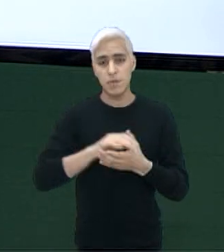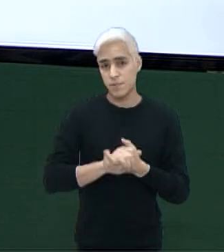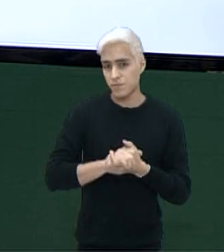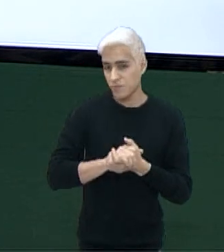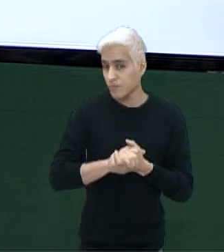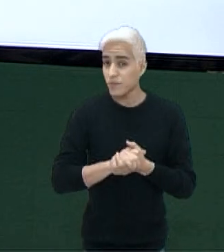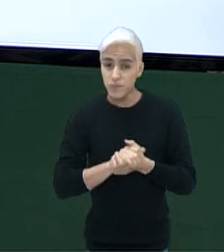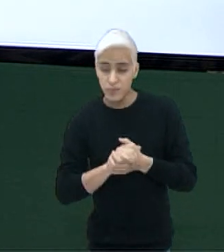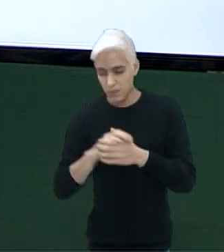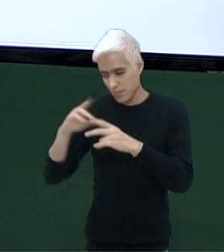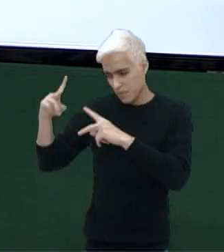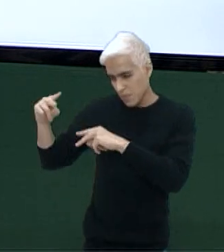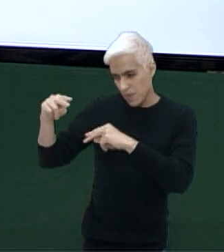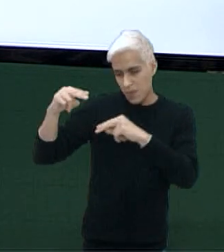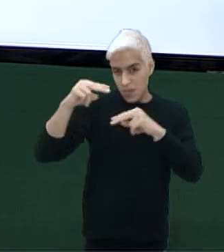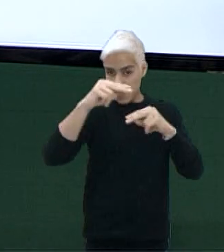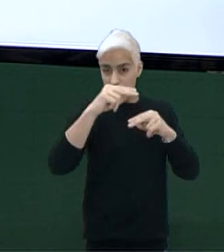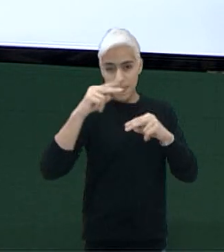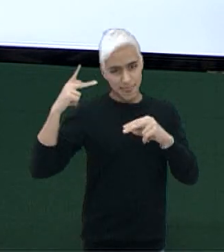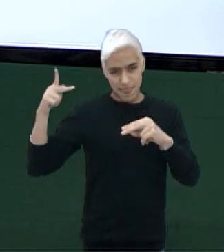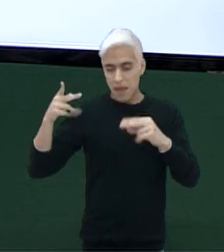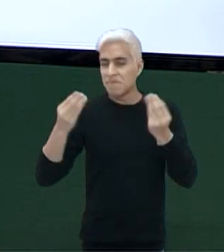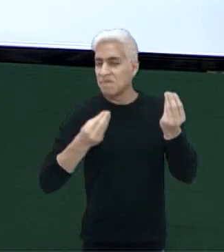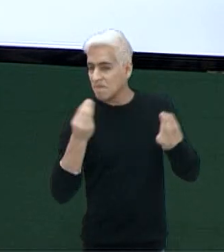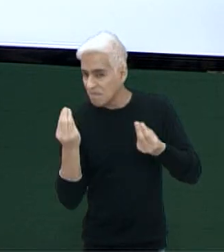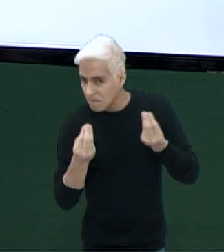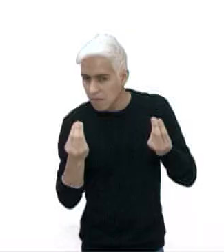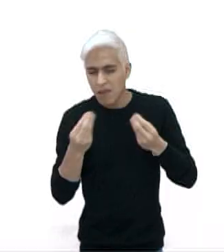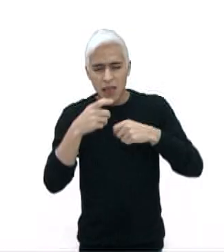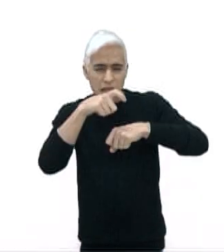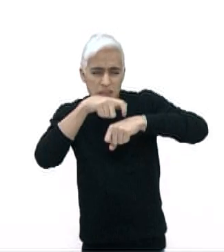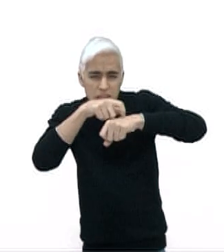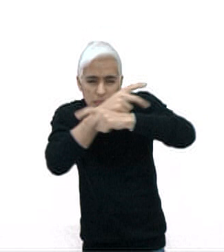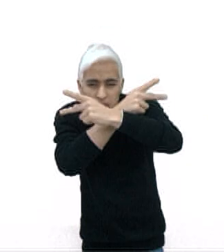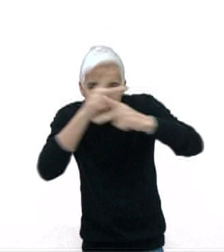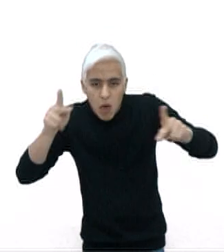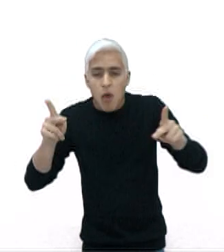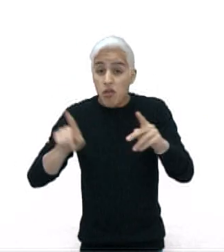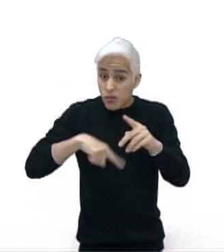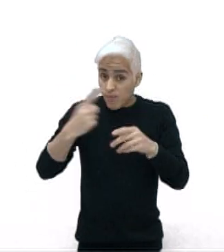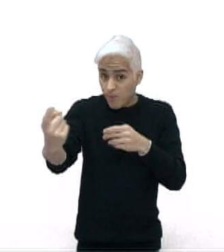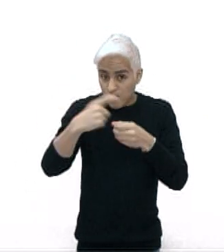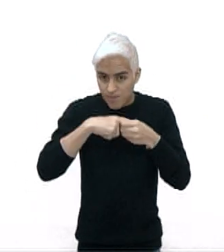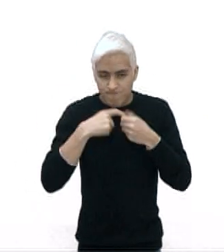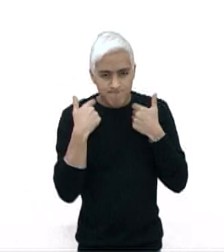que eu retirei um trecho da biografia dele, tá? Tempo para você e a gente já volta.